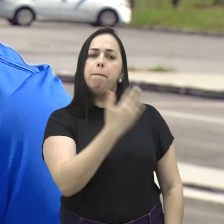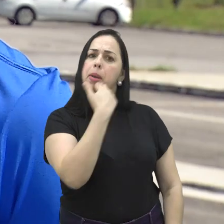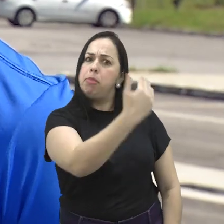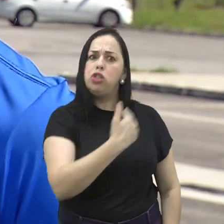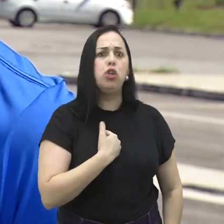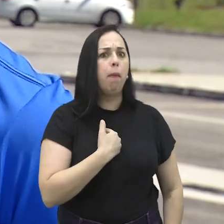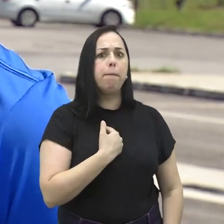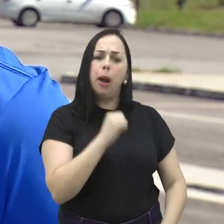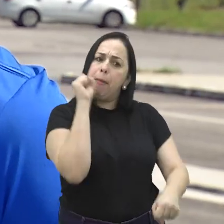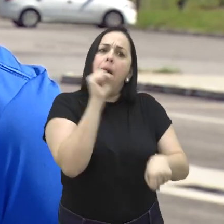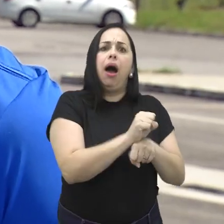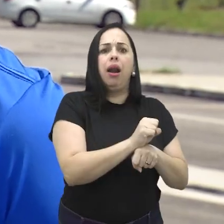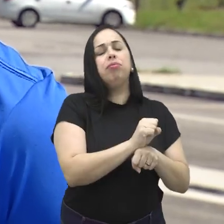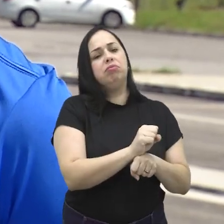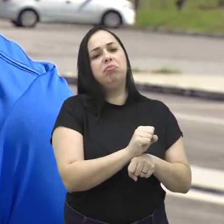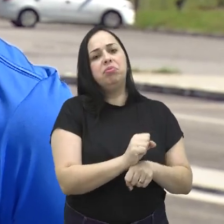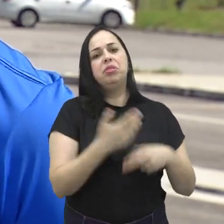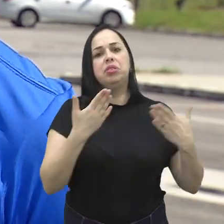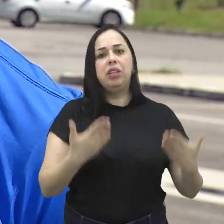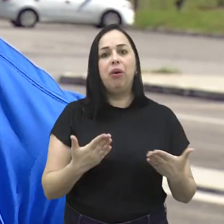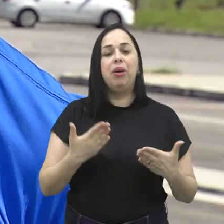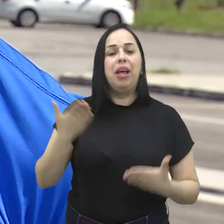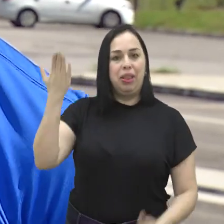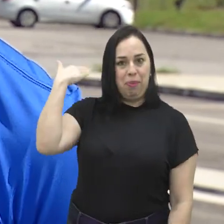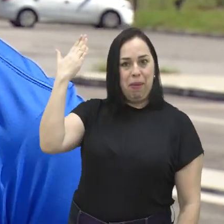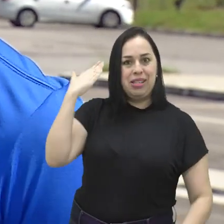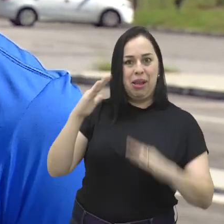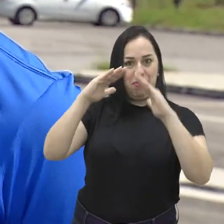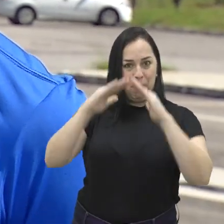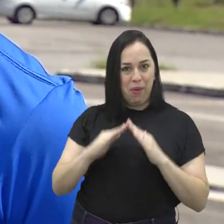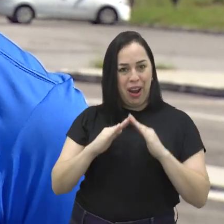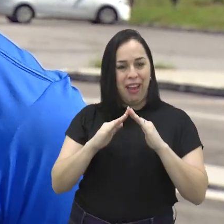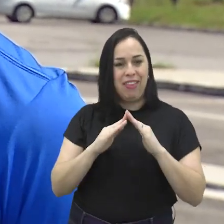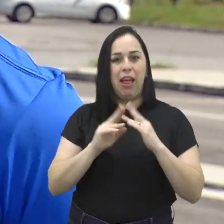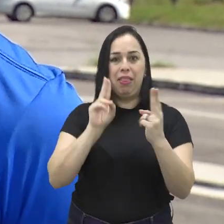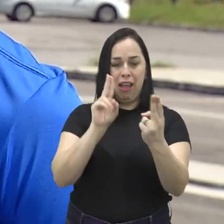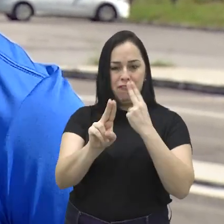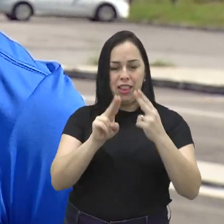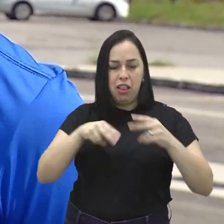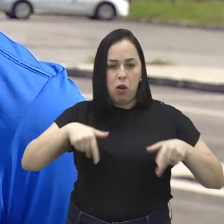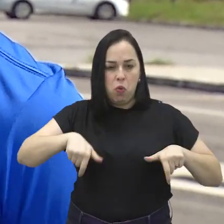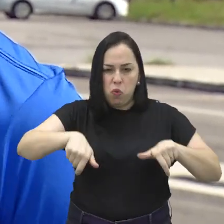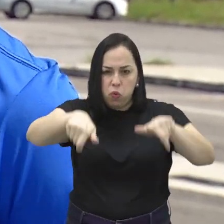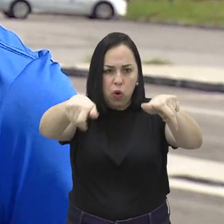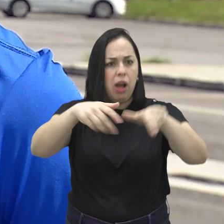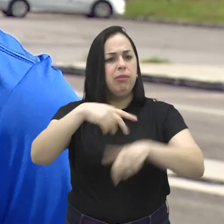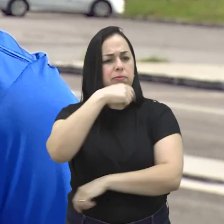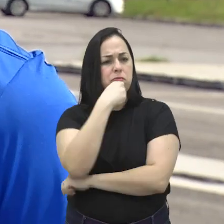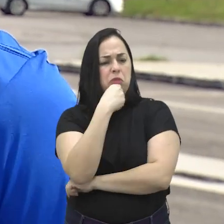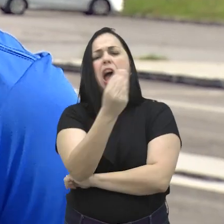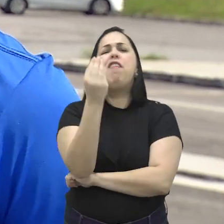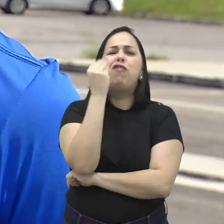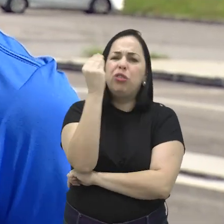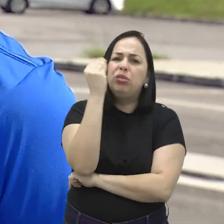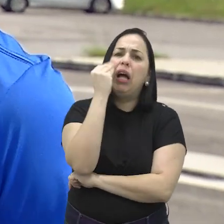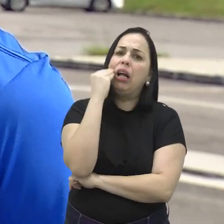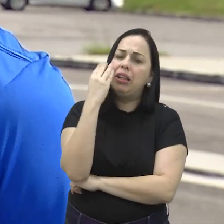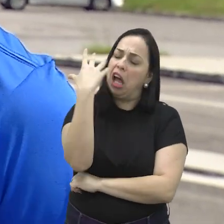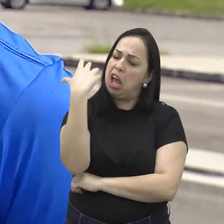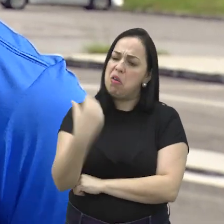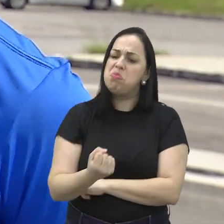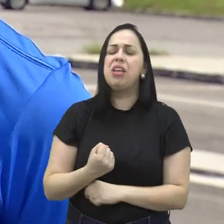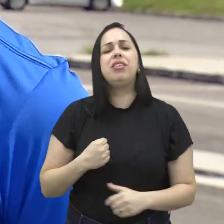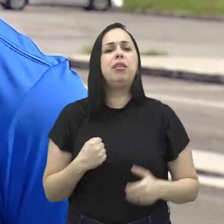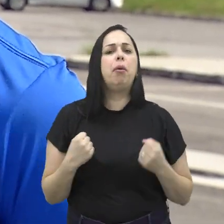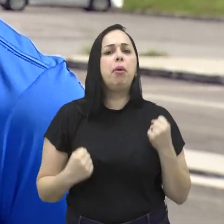eu parei de fumar. Então, eu morava numa avenida onde tinham muitos corredores, que eu via o pessoal correndo, e aí eu falei, cara, eu vou tentar.